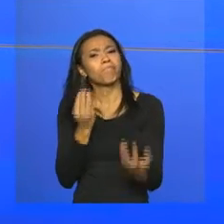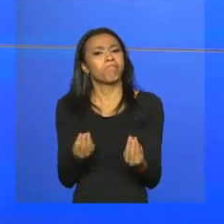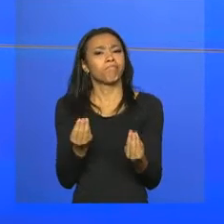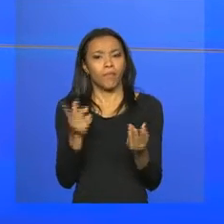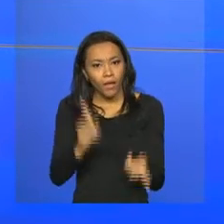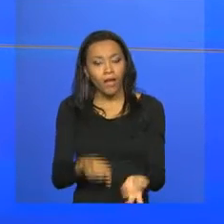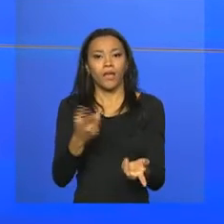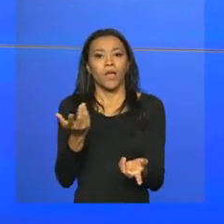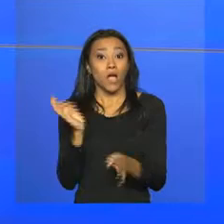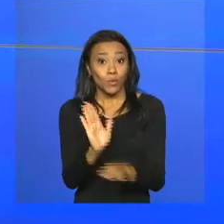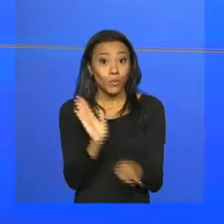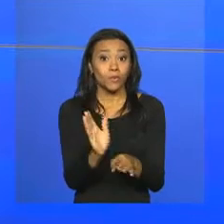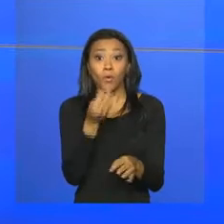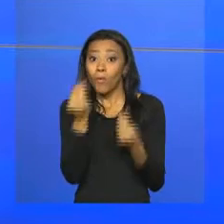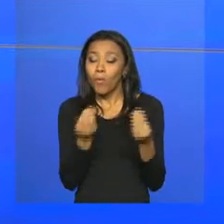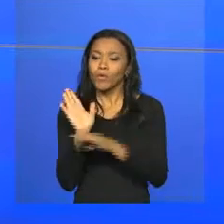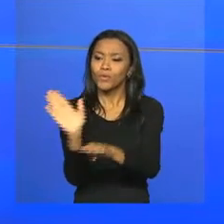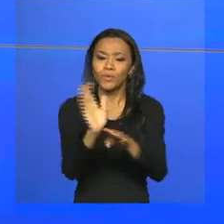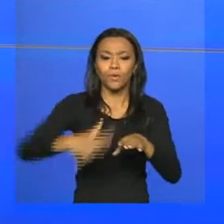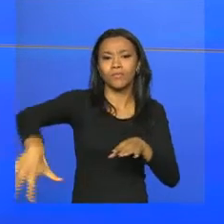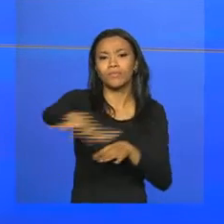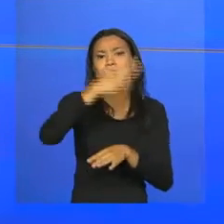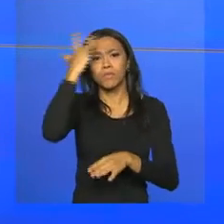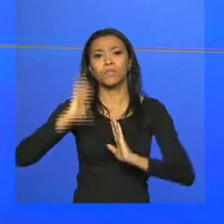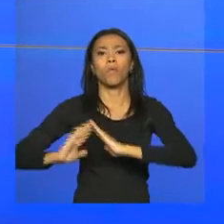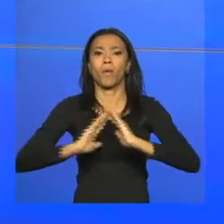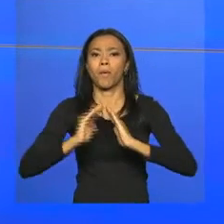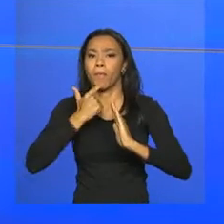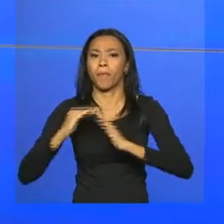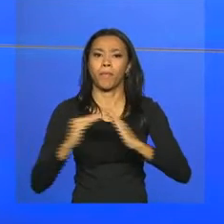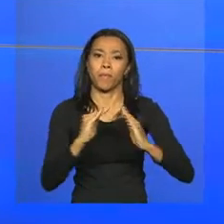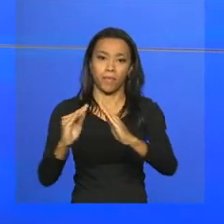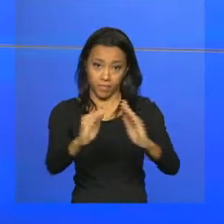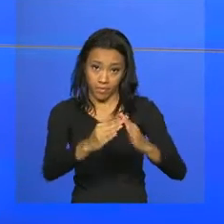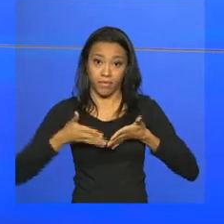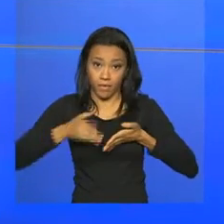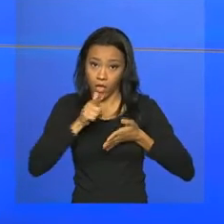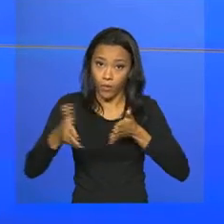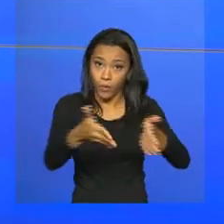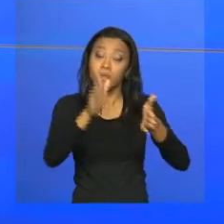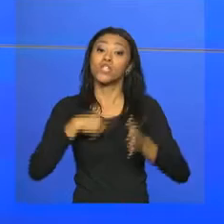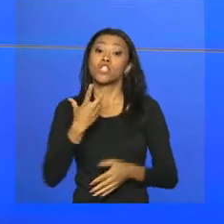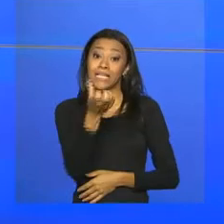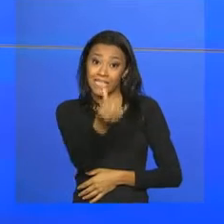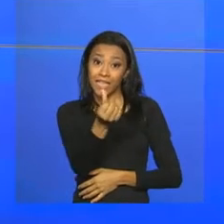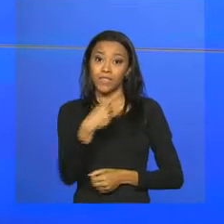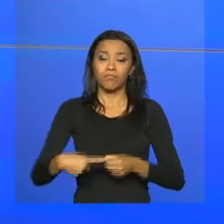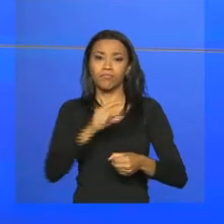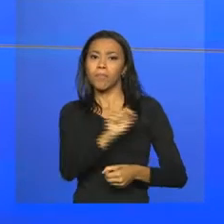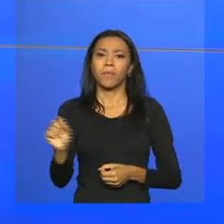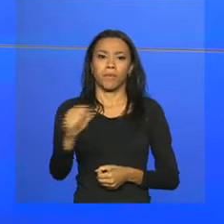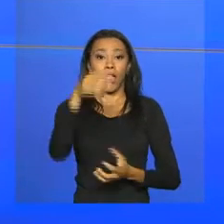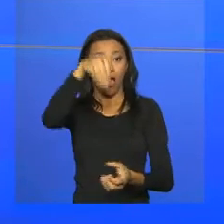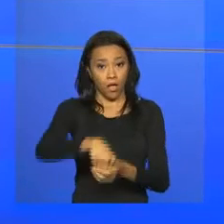do empreendimento para a população que reside nas áreas de influência do canal este ano a equipe já esteve em seis comunidades rurais de pernambuco